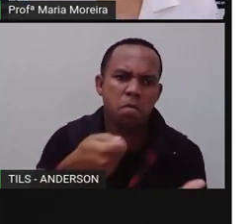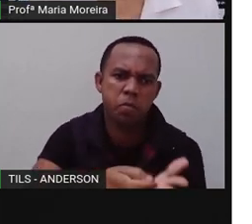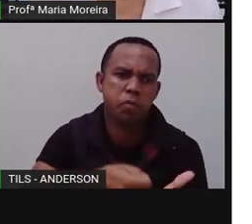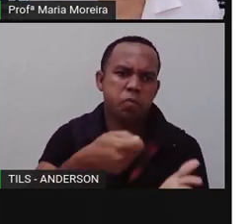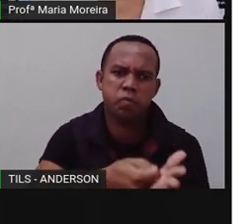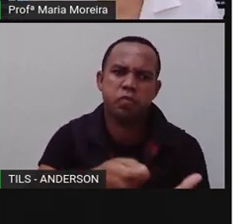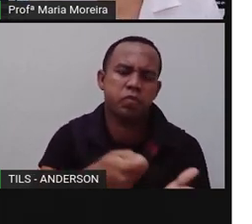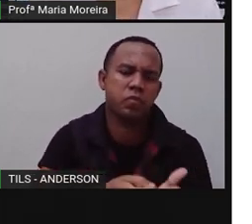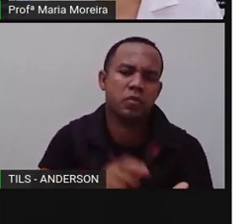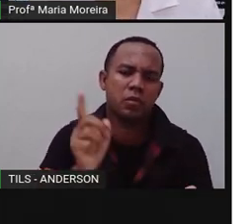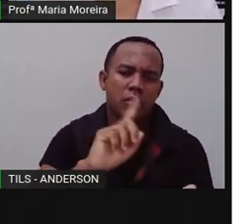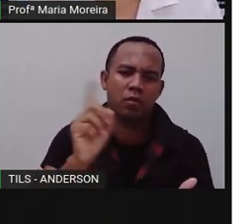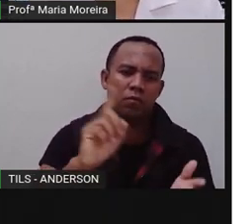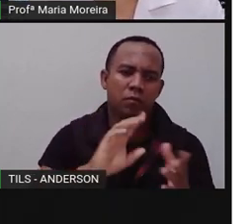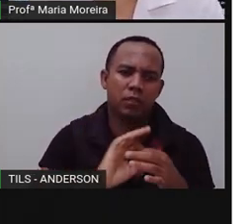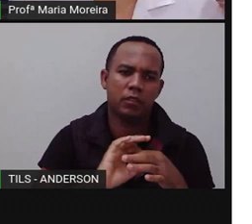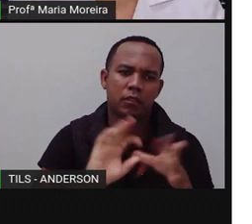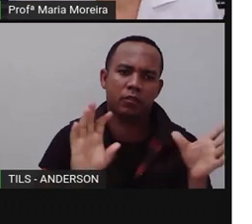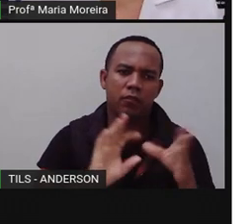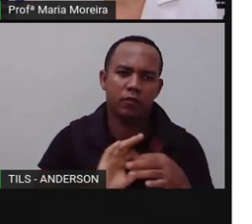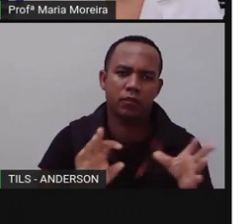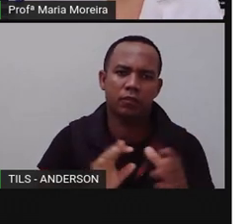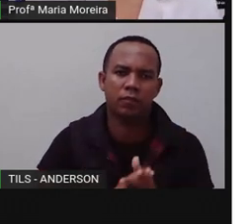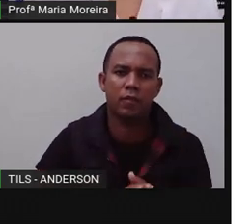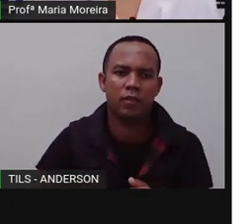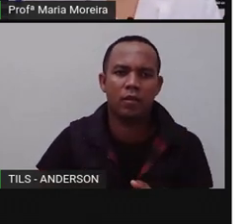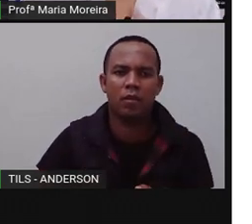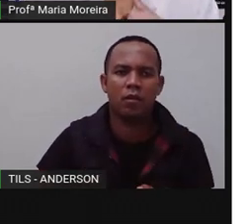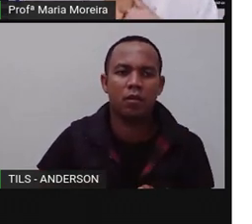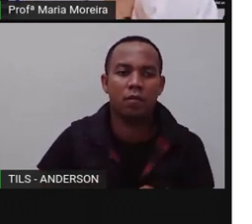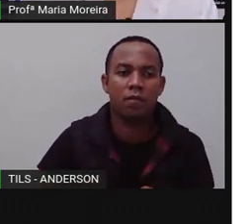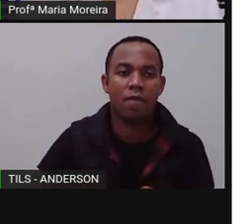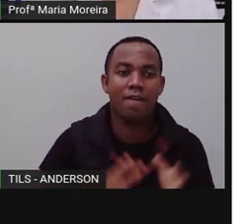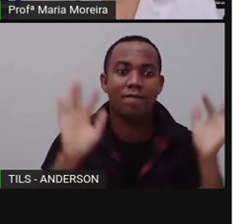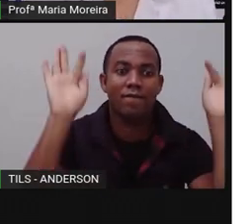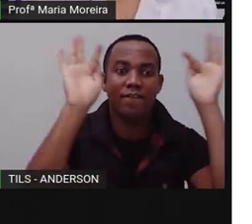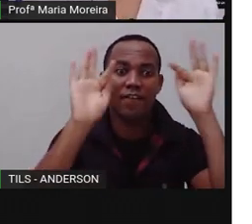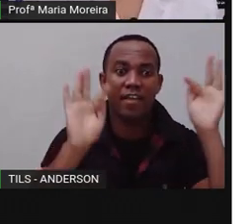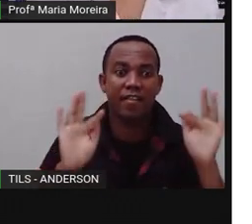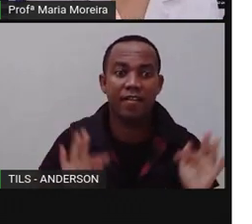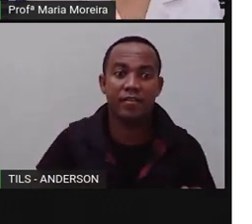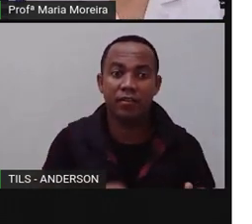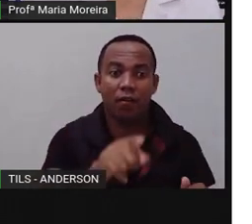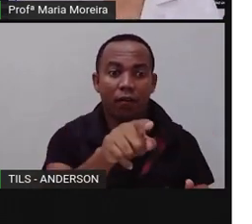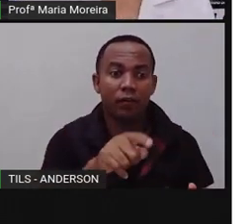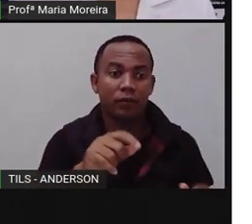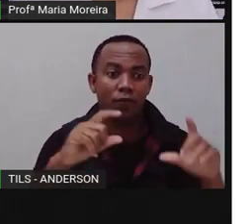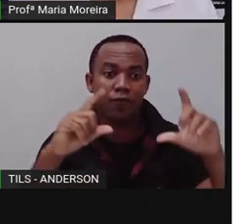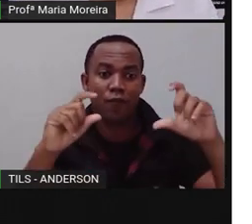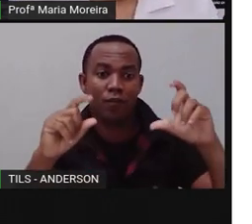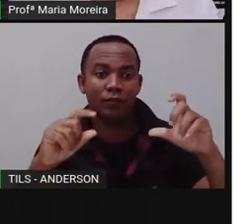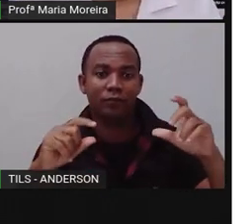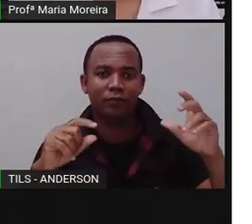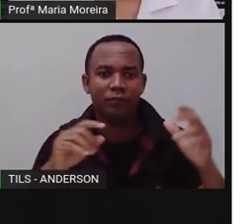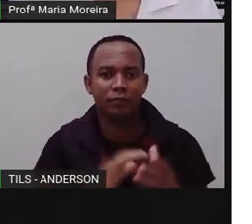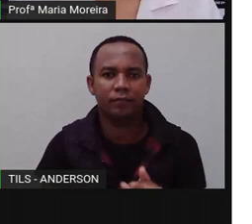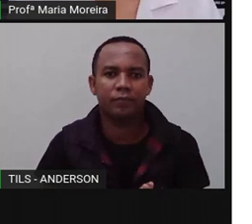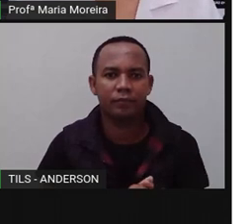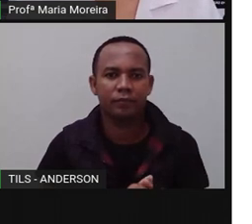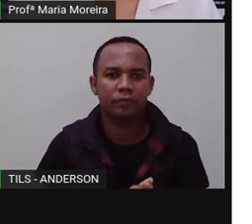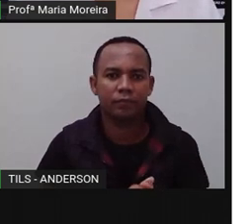triste. Então, assim, eu trouxe essa imagem aí para representar a felicidade de alguém que pode comemorar aquilo em que ela acredita,